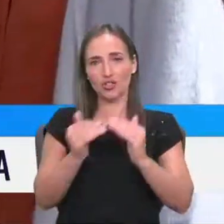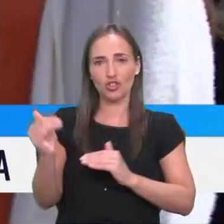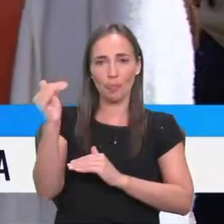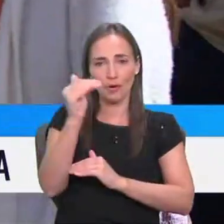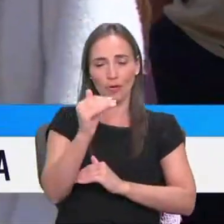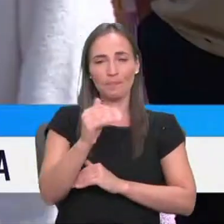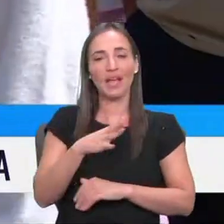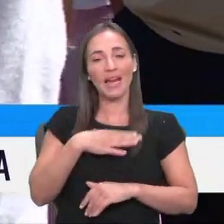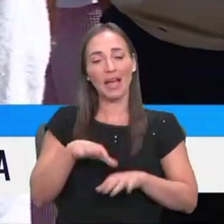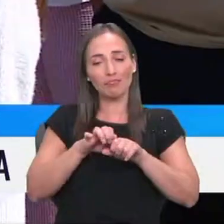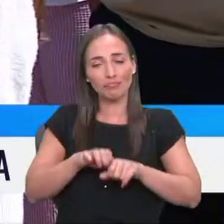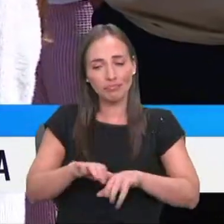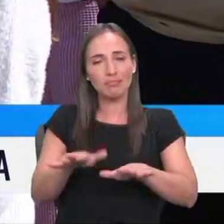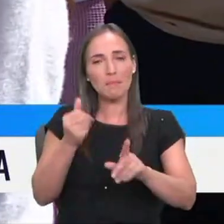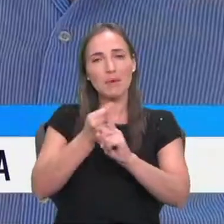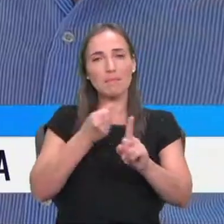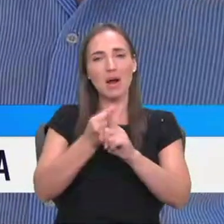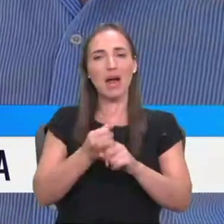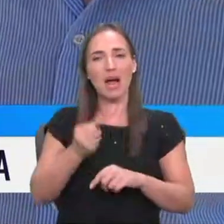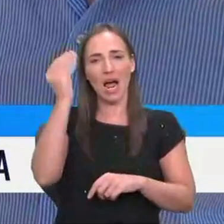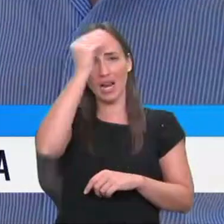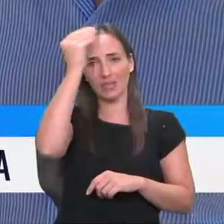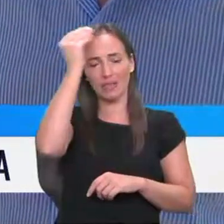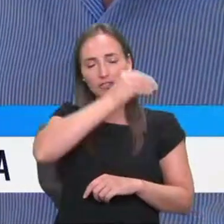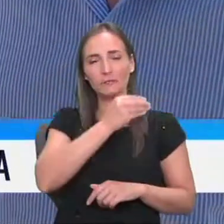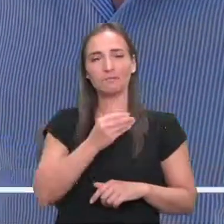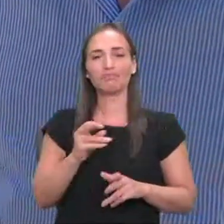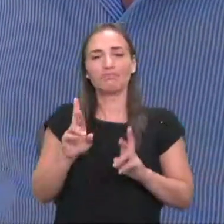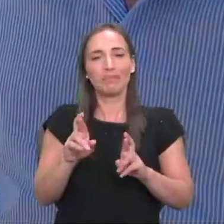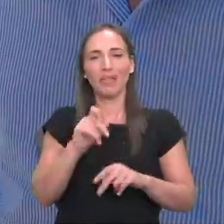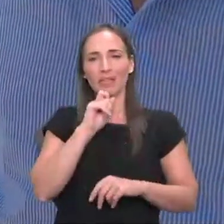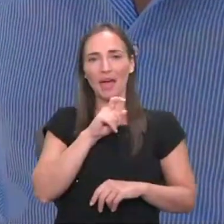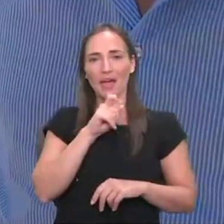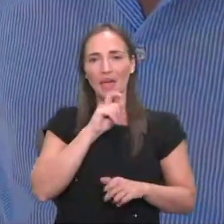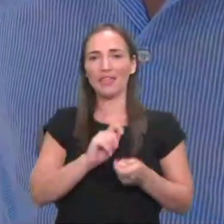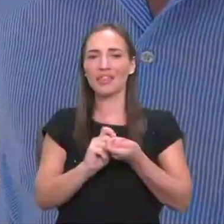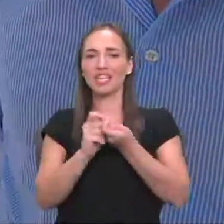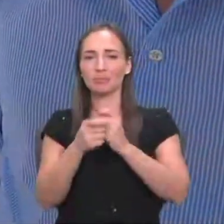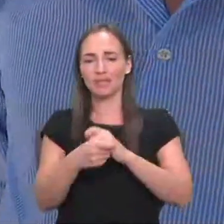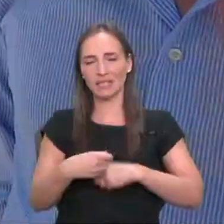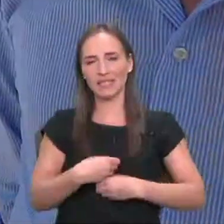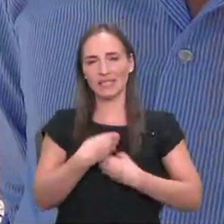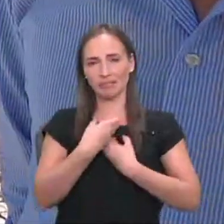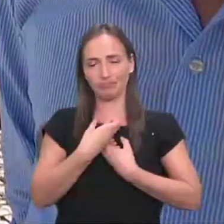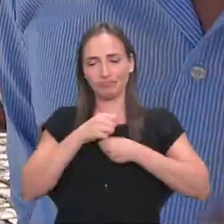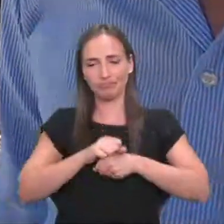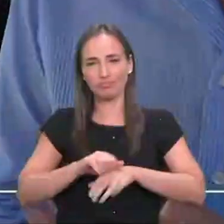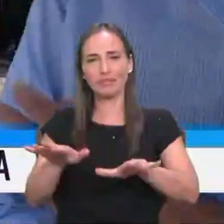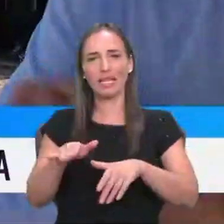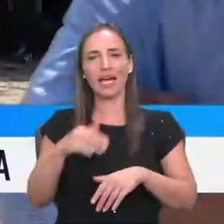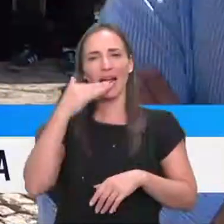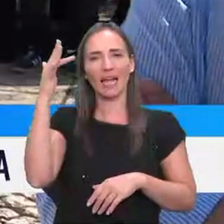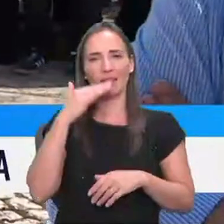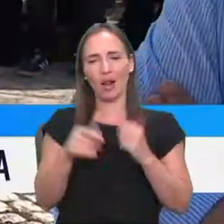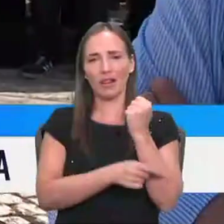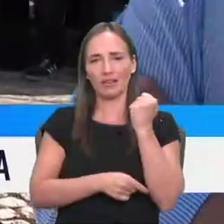quer levar mais longe o alentos para que eles pudessem transmitir os seus sentimentos através do Canto alentejano sentir